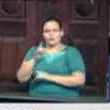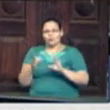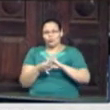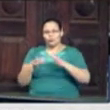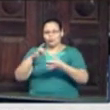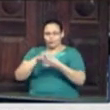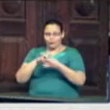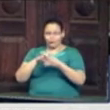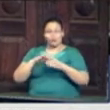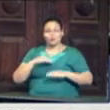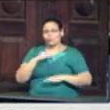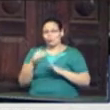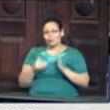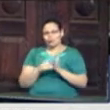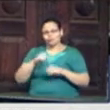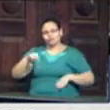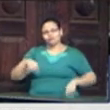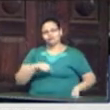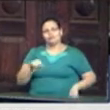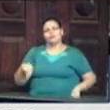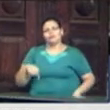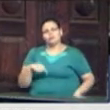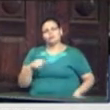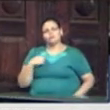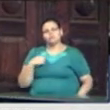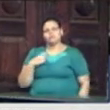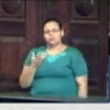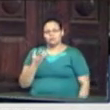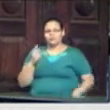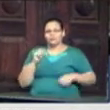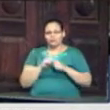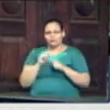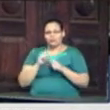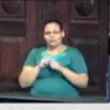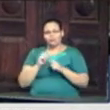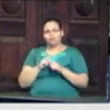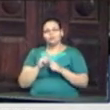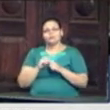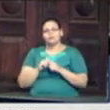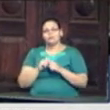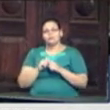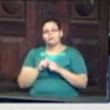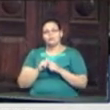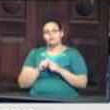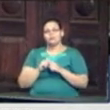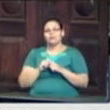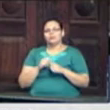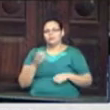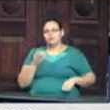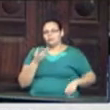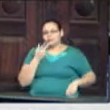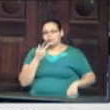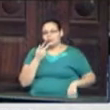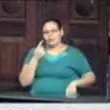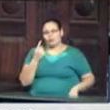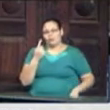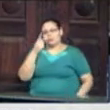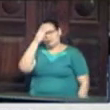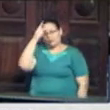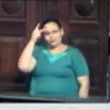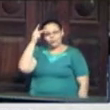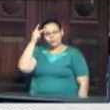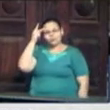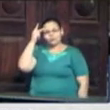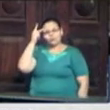Olímpicos. Todos nós, sem exceção, e eu quero fazer coro, quero me dizer que fui uma das